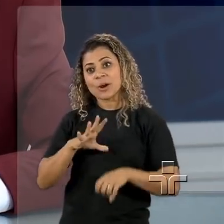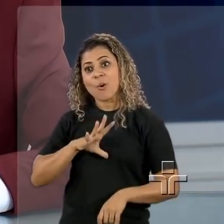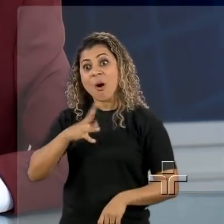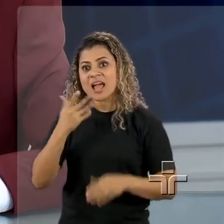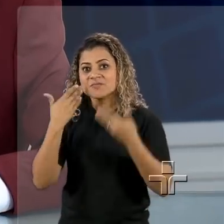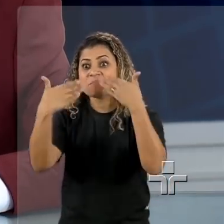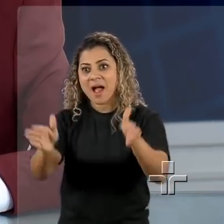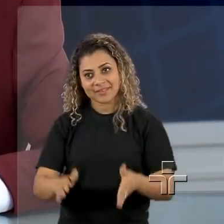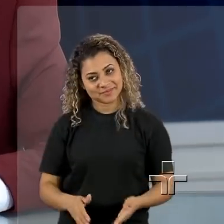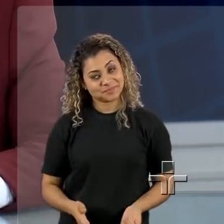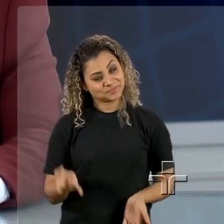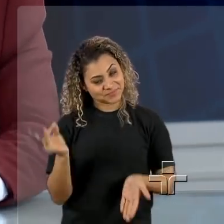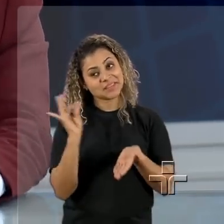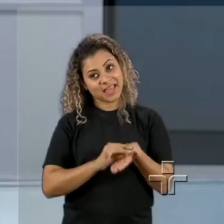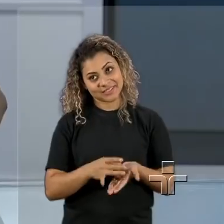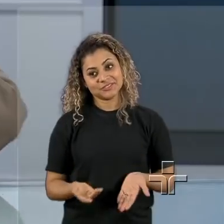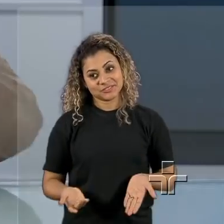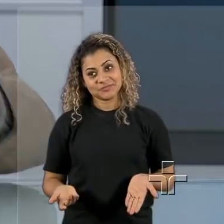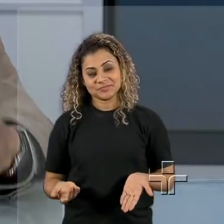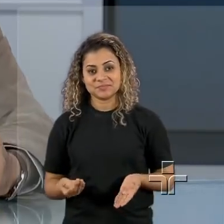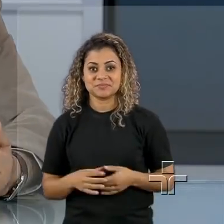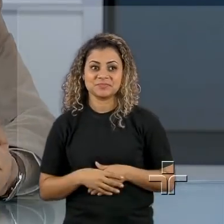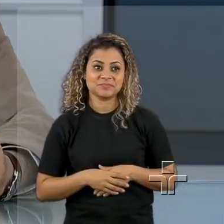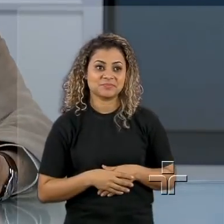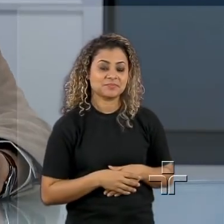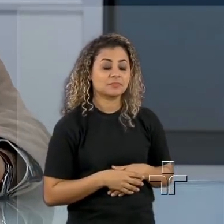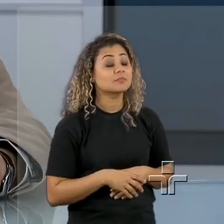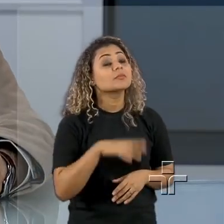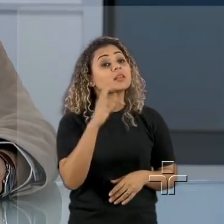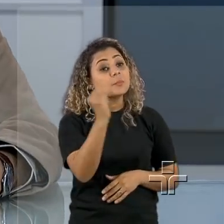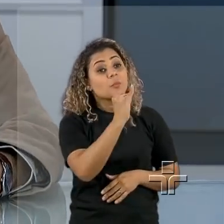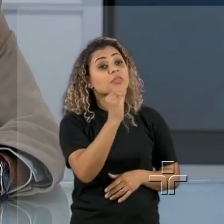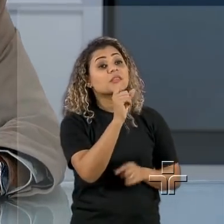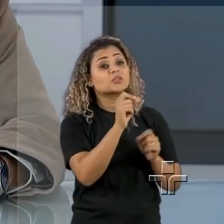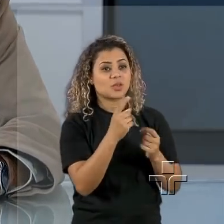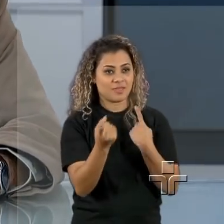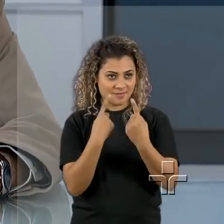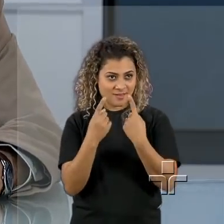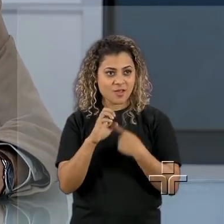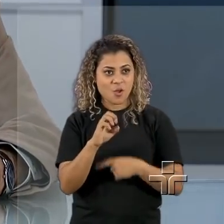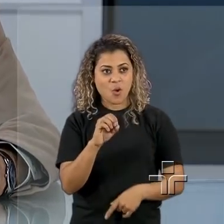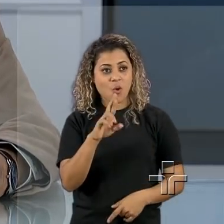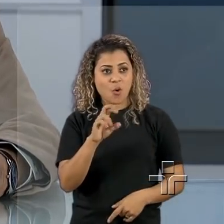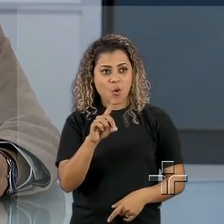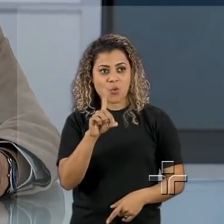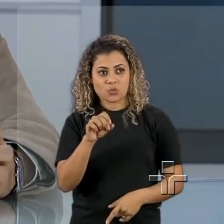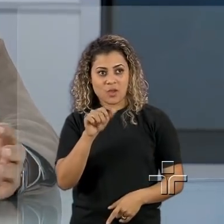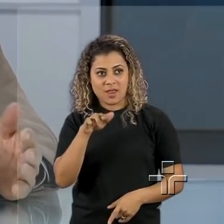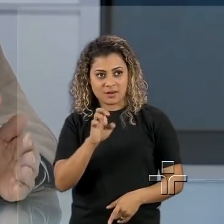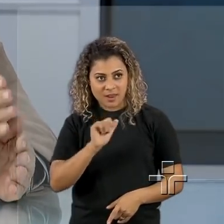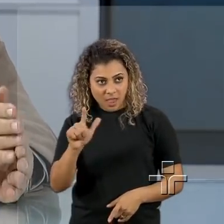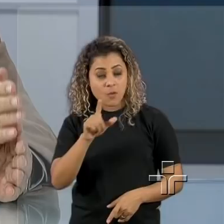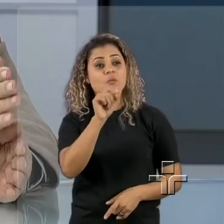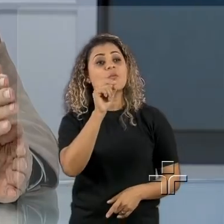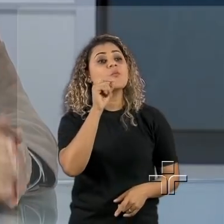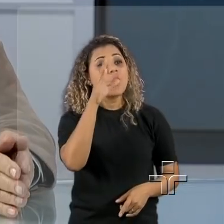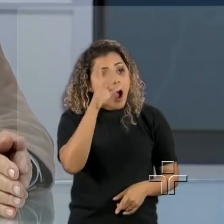com as notícias do Rodoanel, desde o início de sua construção se fala em superfaturamento, mas só agora está se